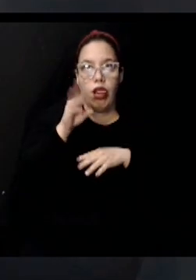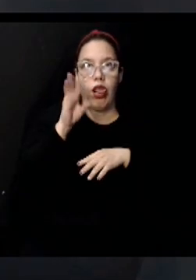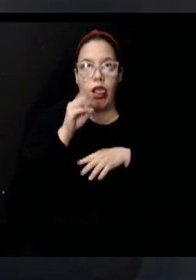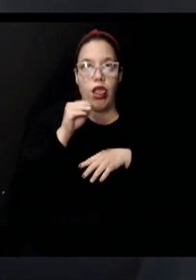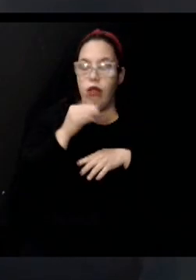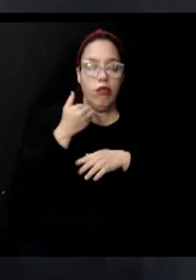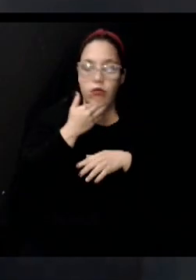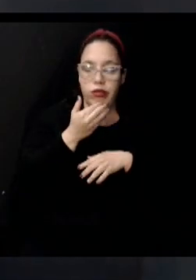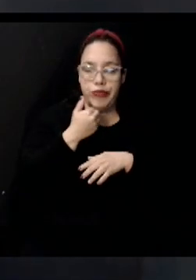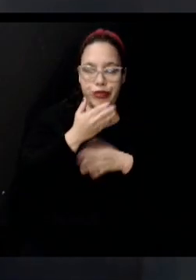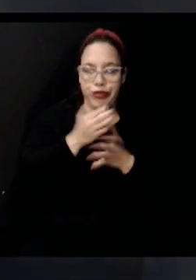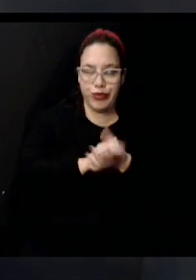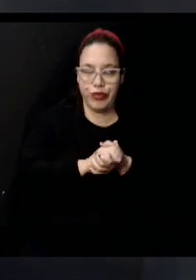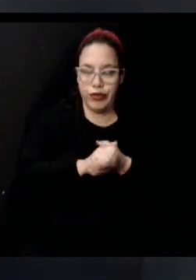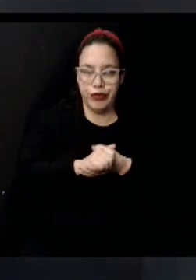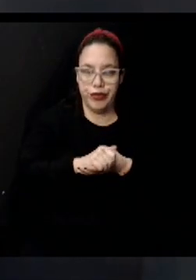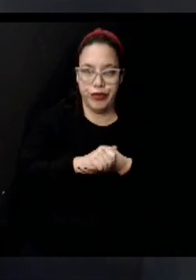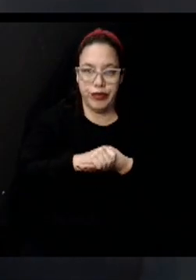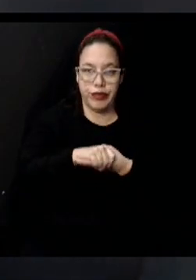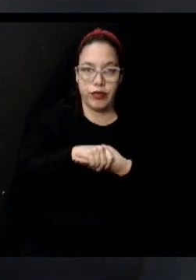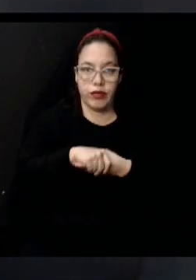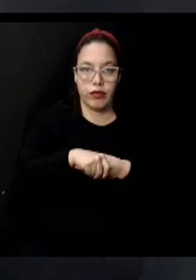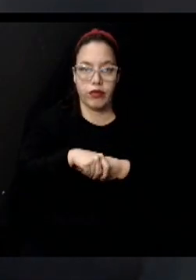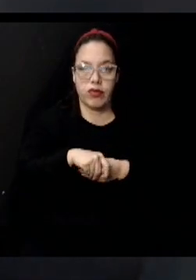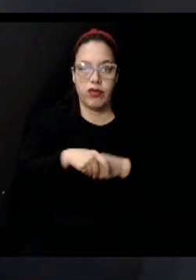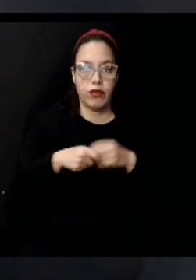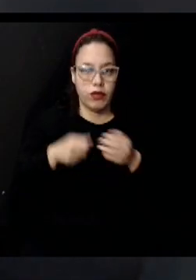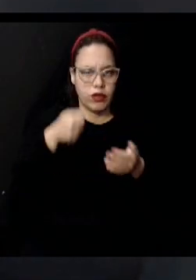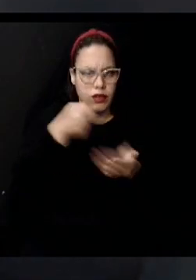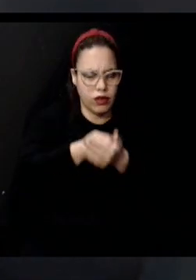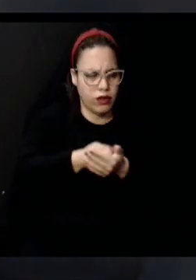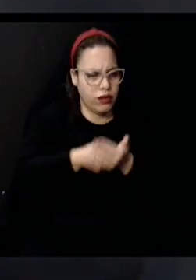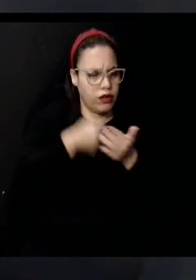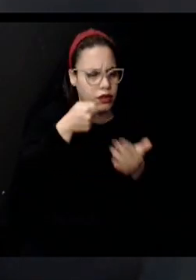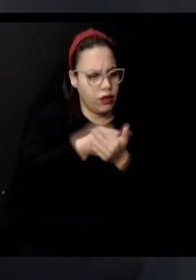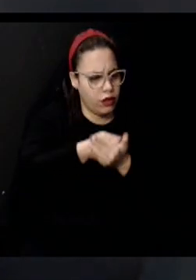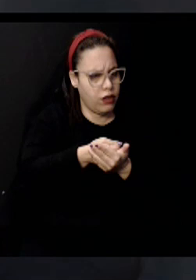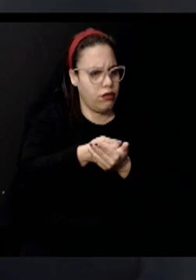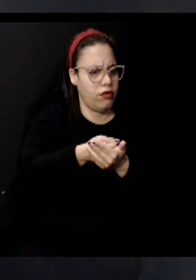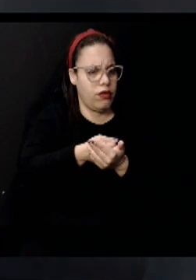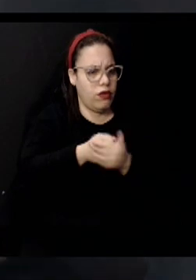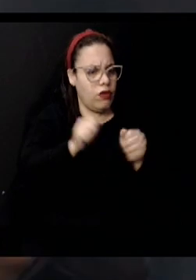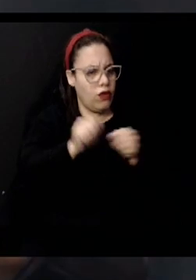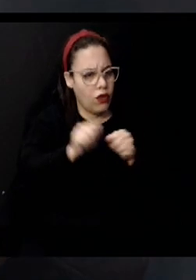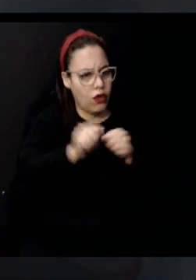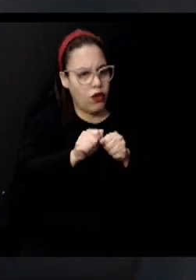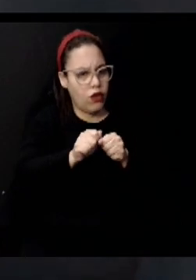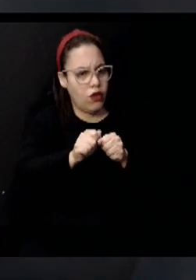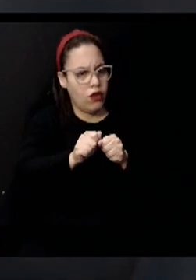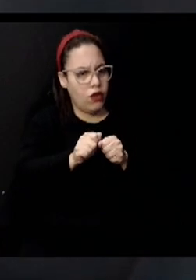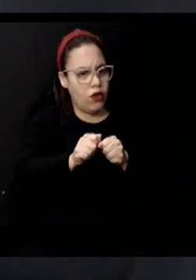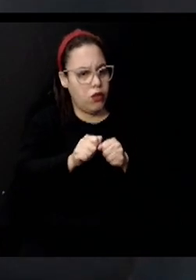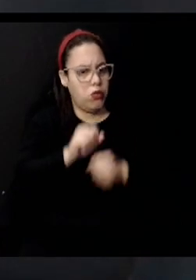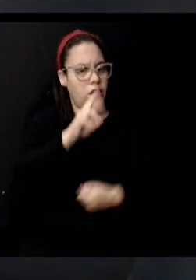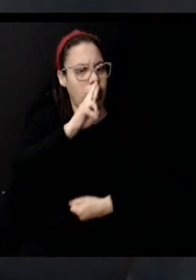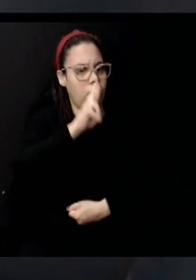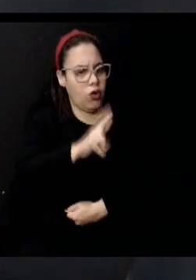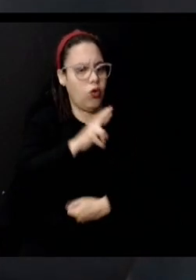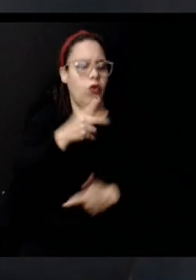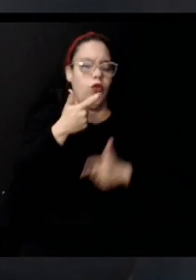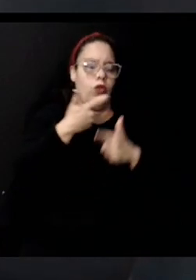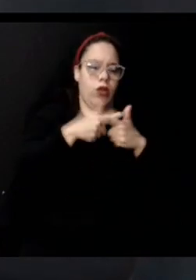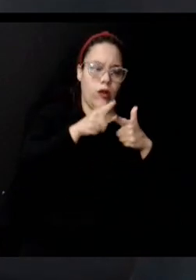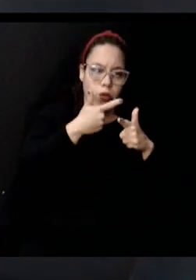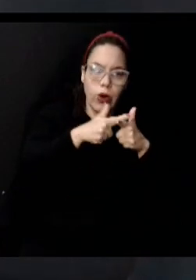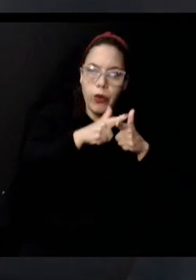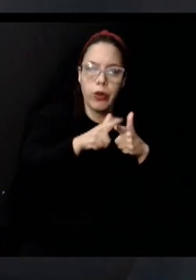gente tem que levantar uma bandeira ou levantar uma reclamação, mas ter atitude para resolver essa reclamação,